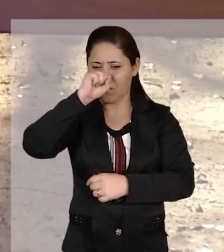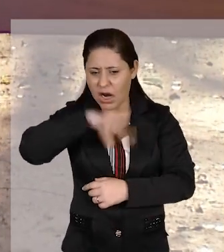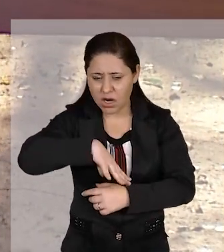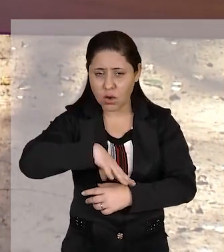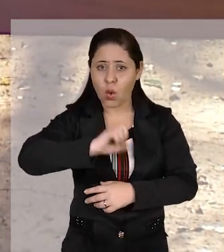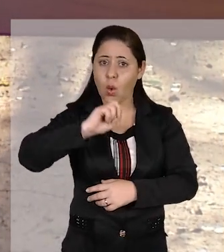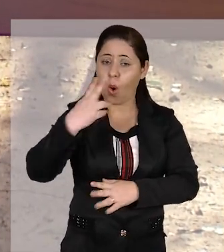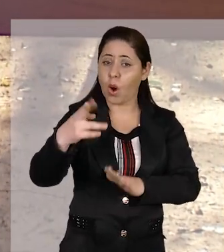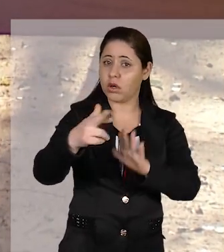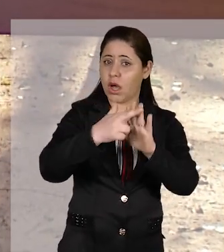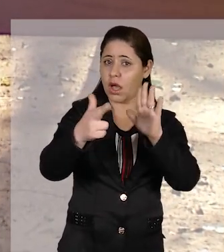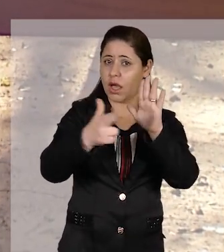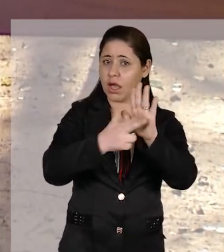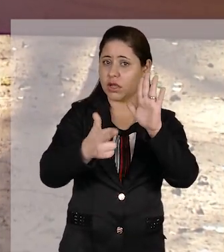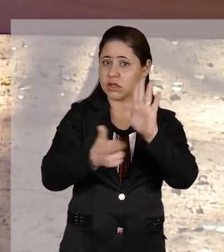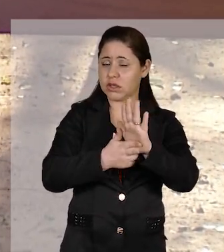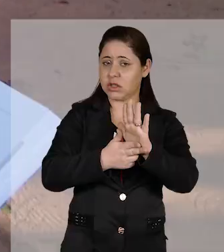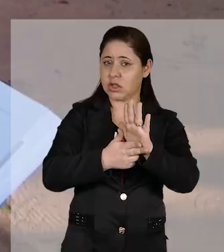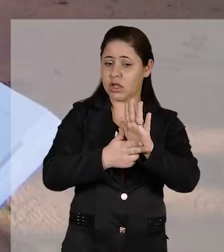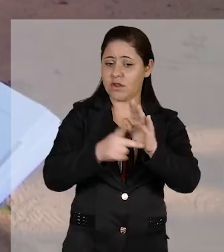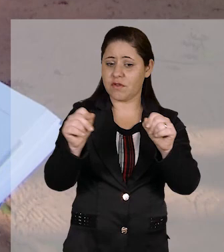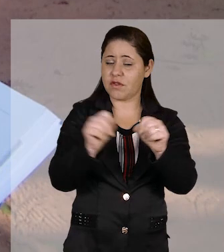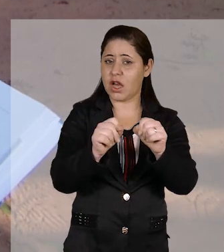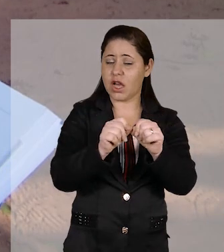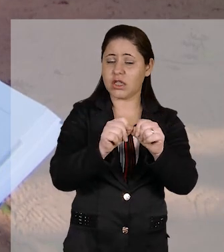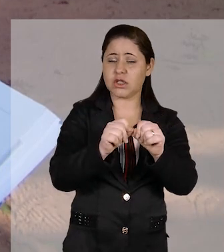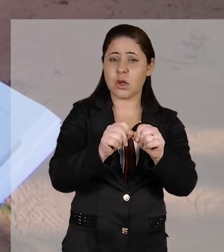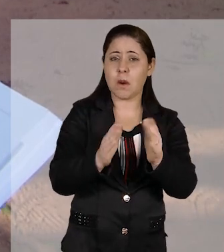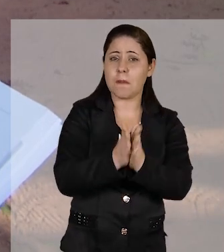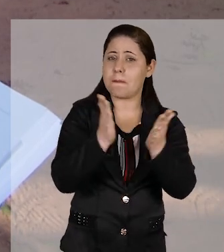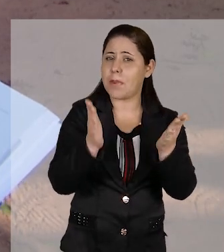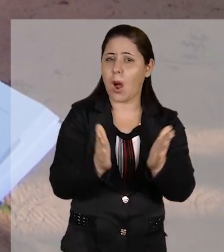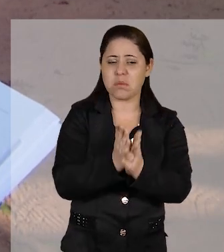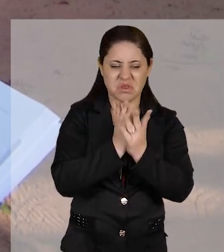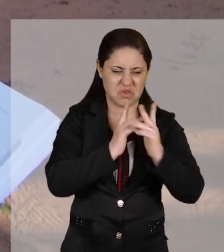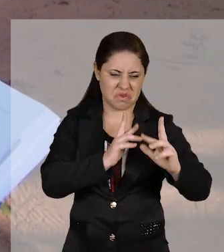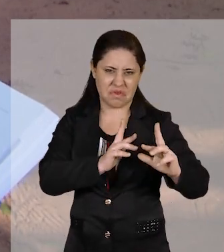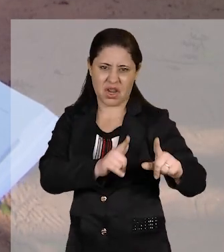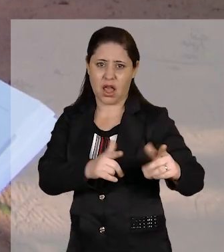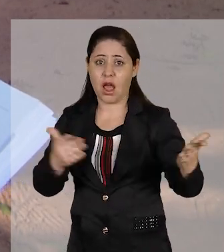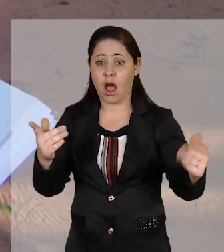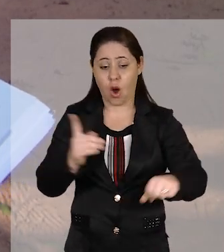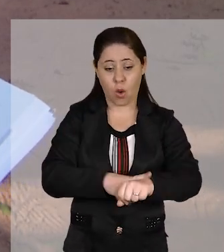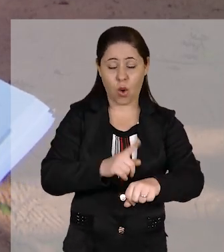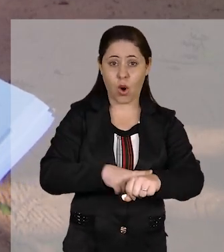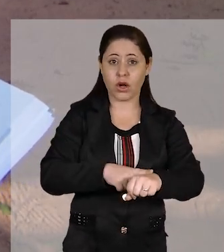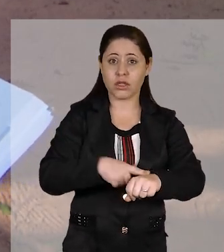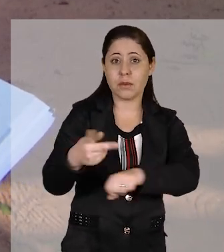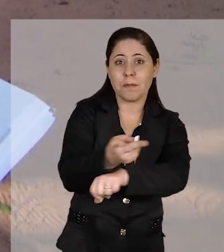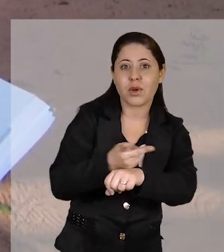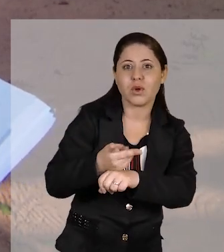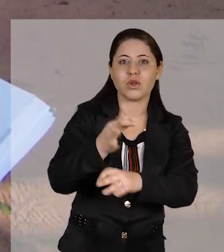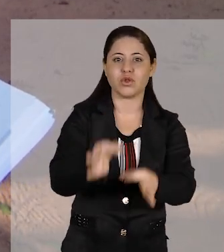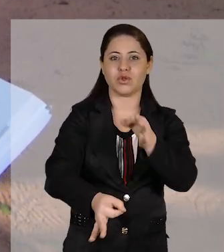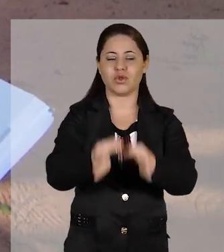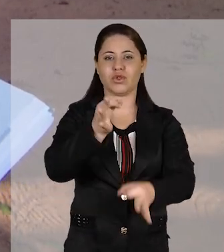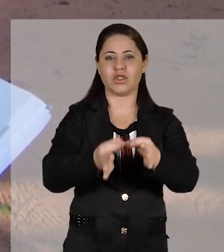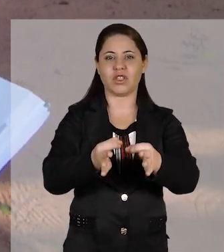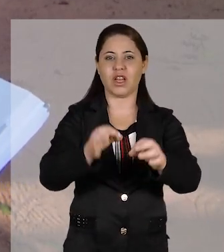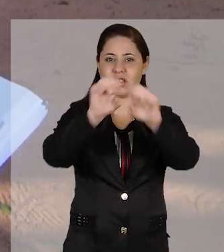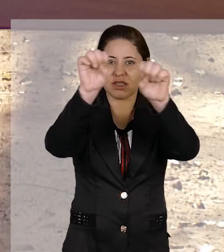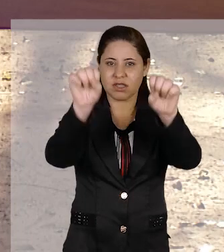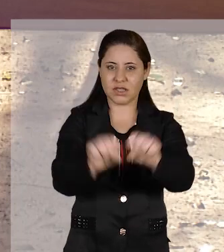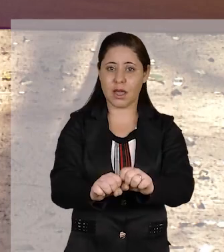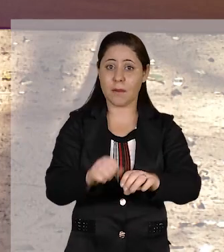violento, ou aplicar regras que irão tratar os pobres sem isonomia. A hora é de buscar a justiça